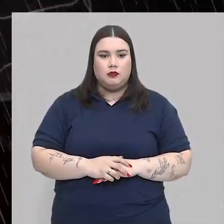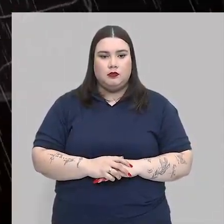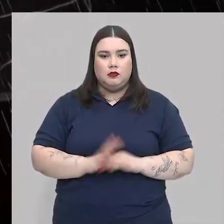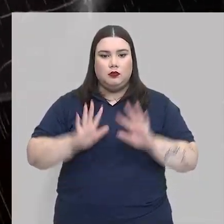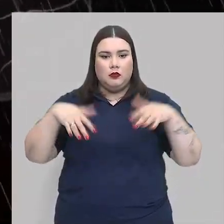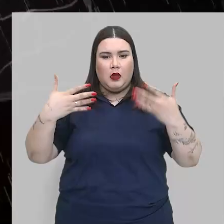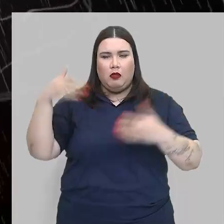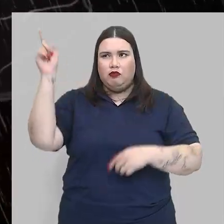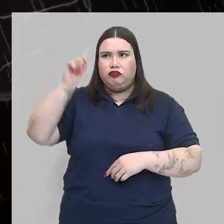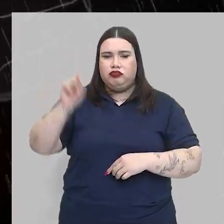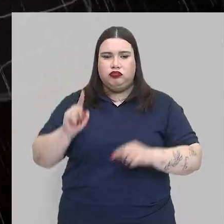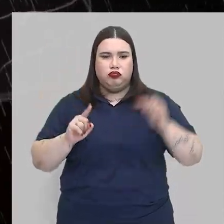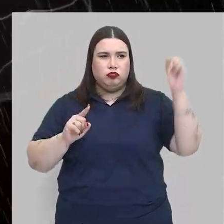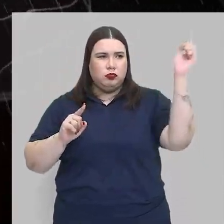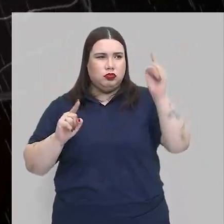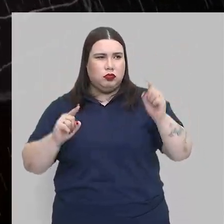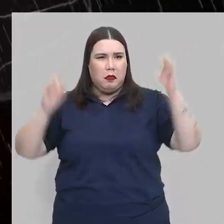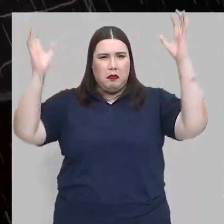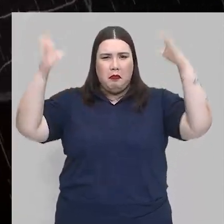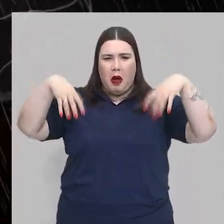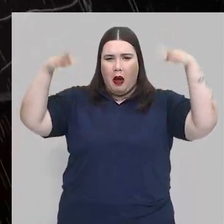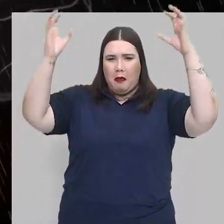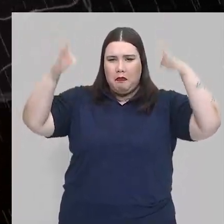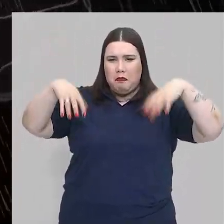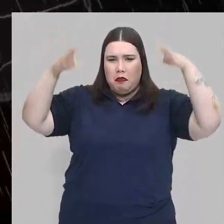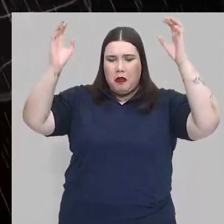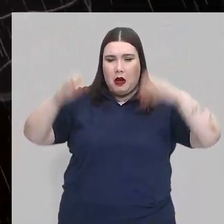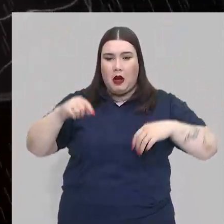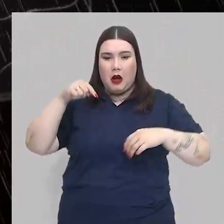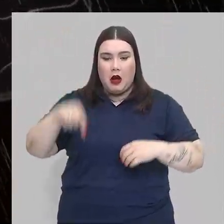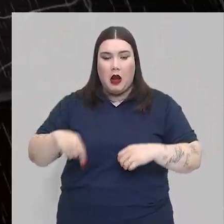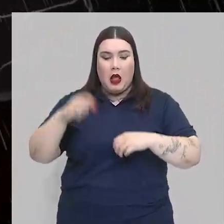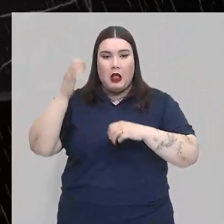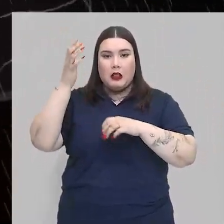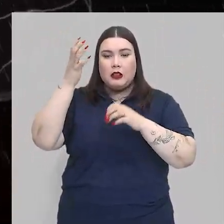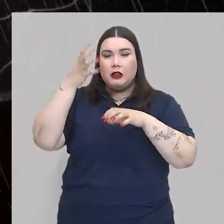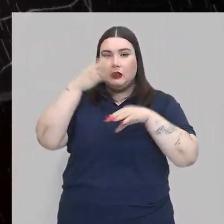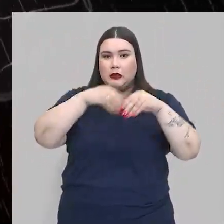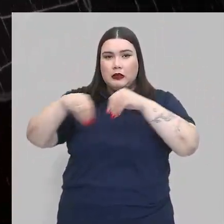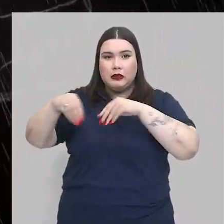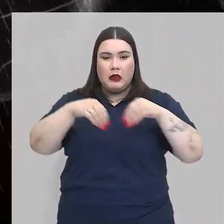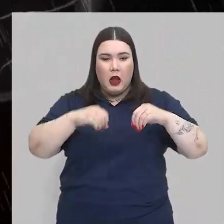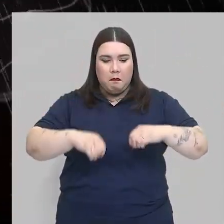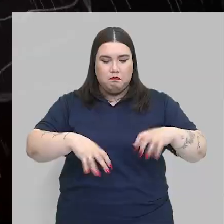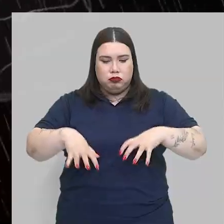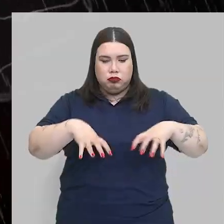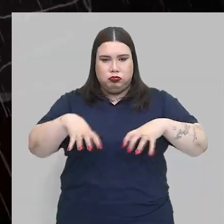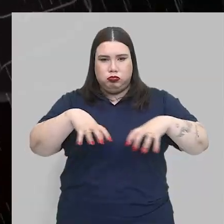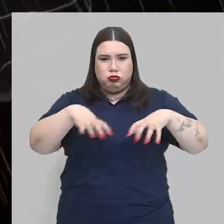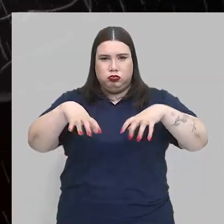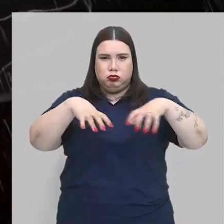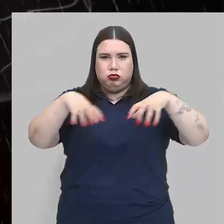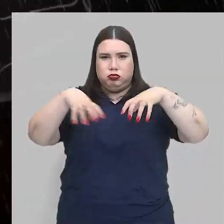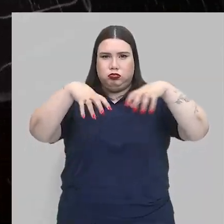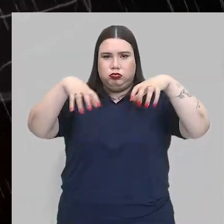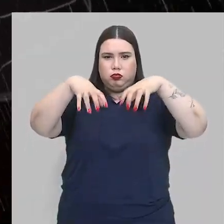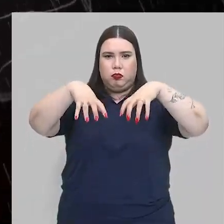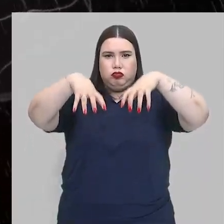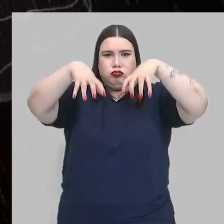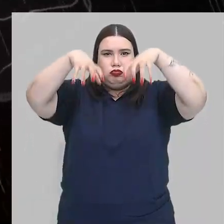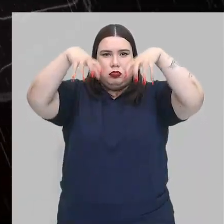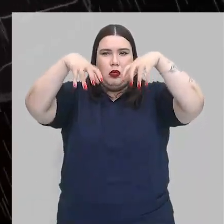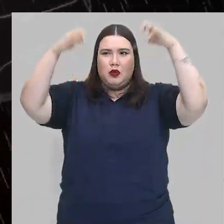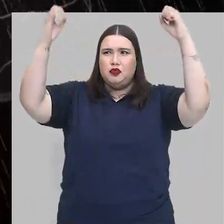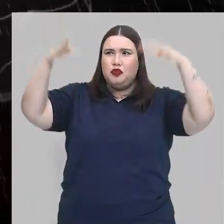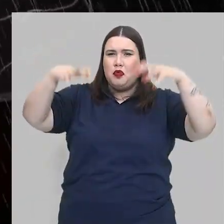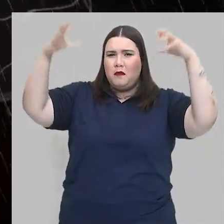Com trovões, estrondosos e chuvas torrenciais, um imenso monte brotou, rasgando o chão alagado e